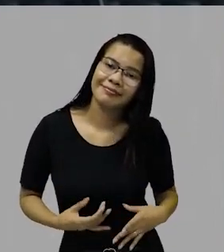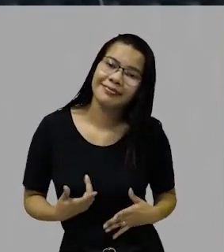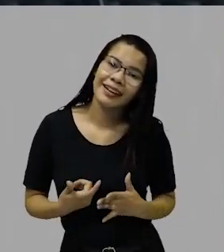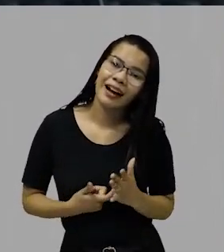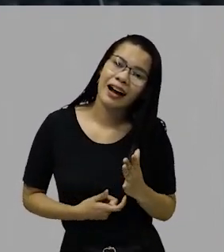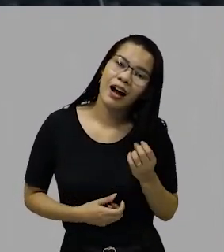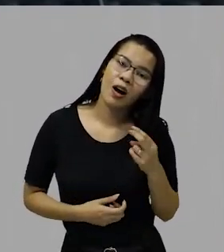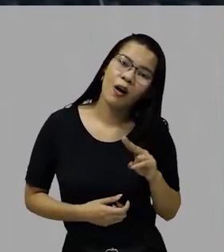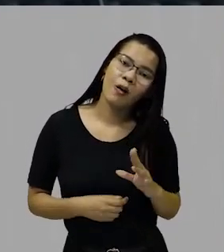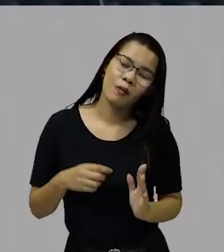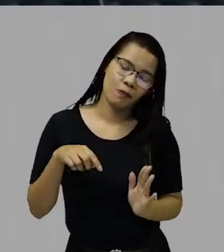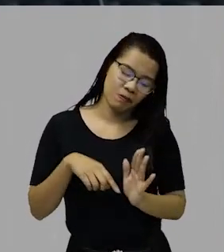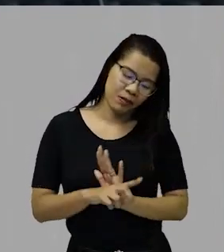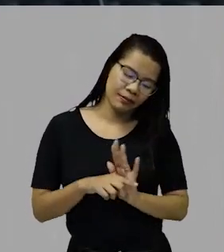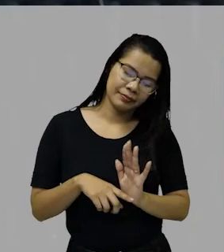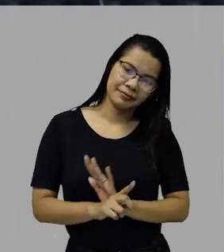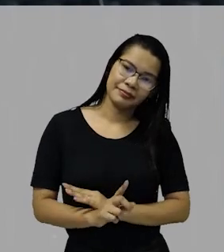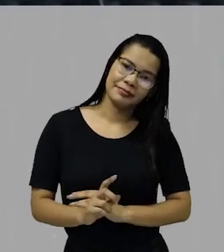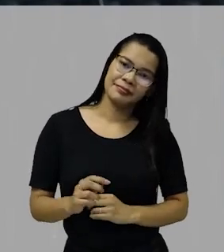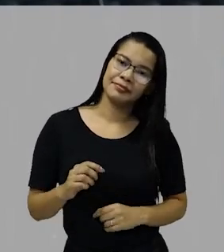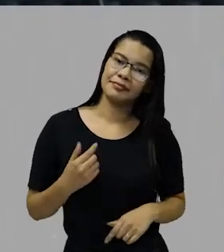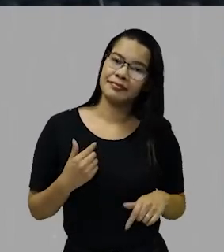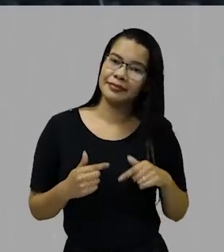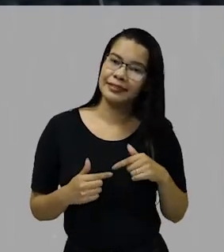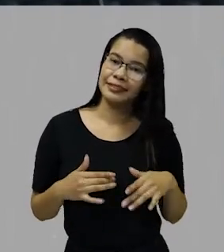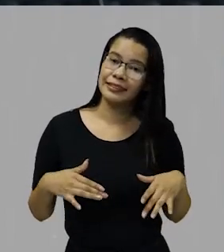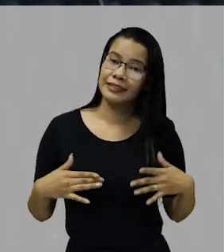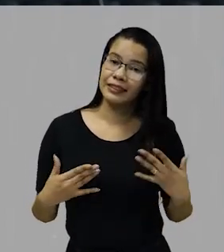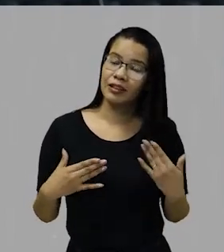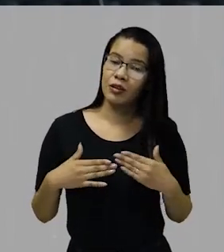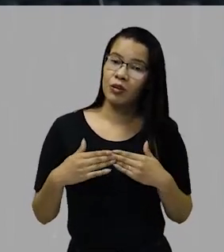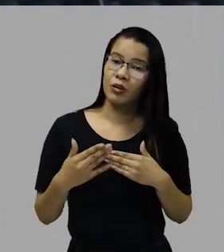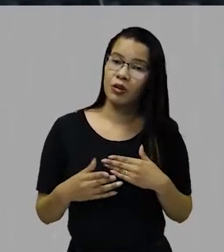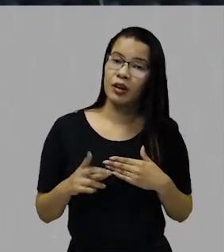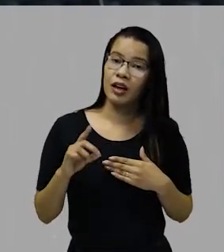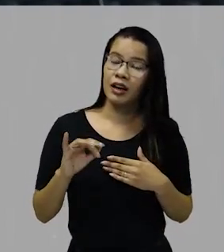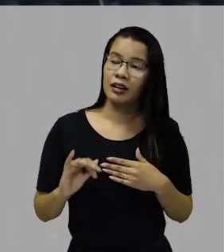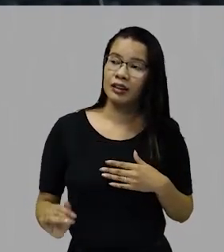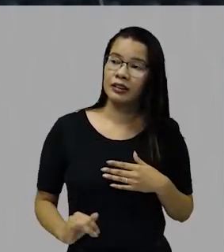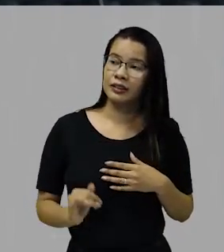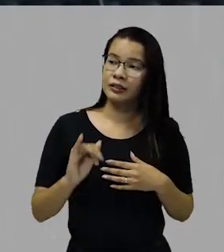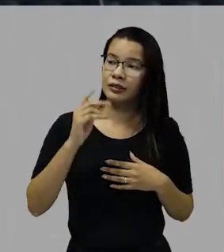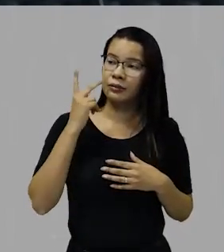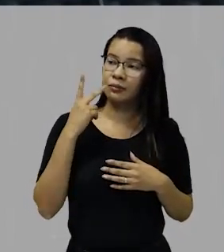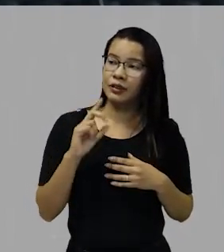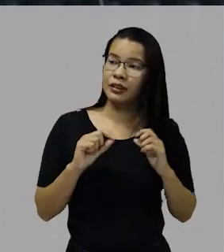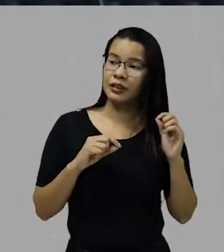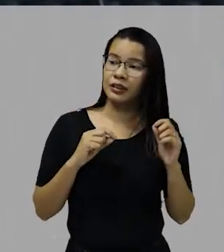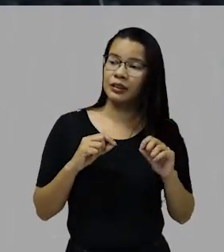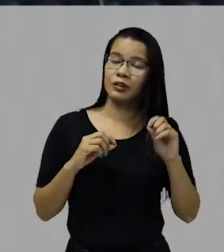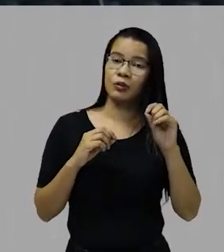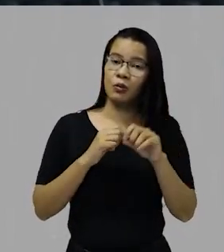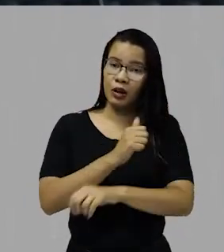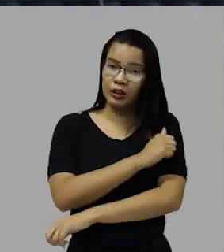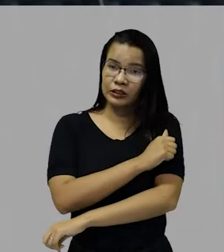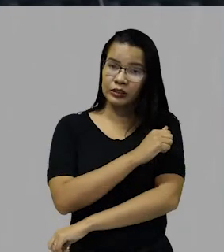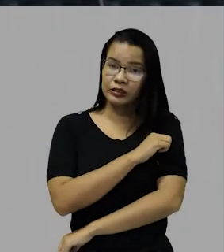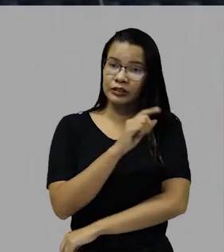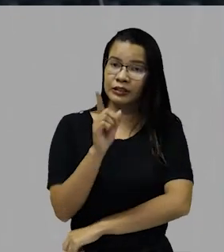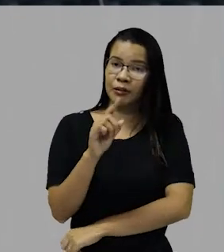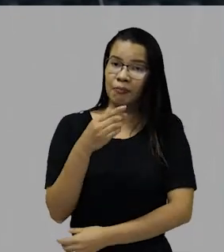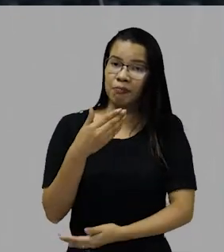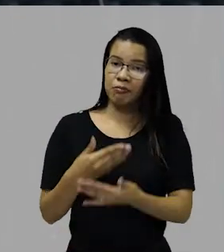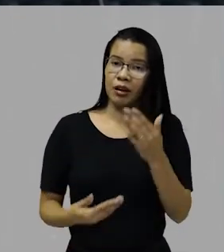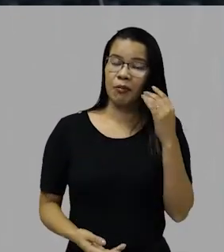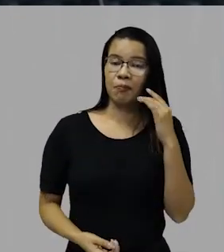numa entrevista de emprego, vimos o texto também em entrevista, então a concordância ela é importante para que o aluno não perca ponto.